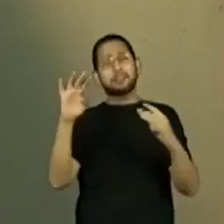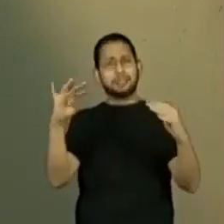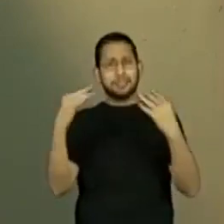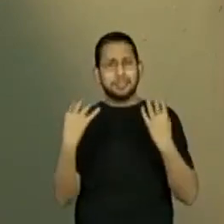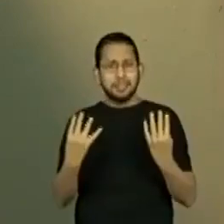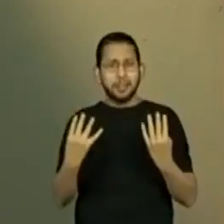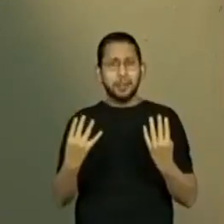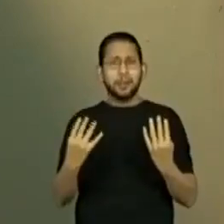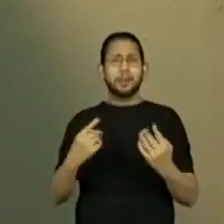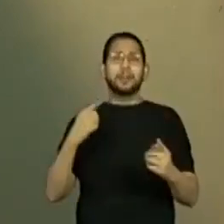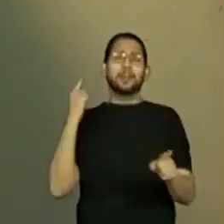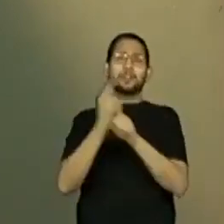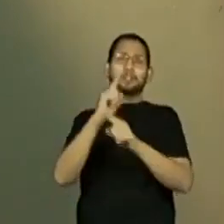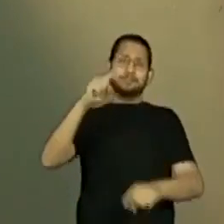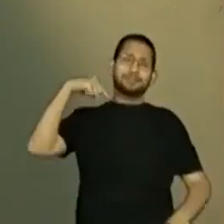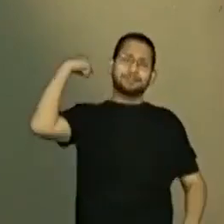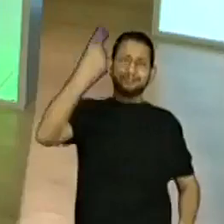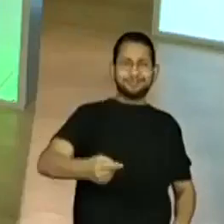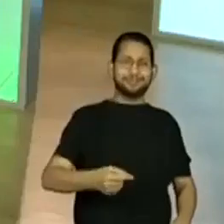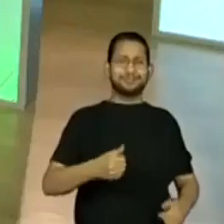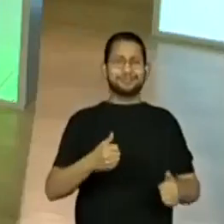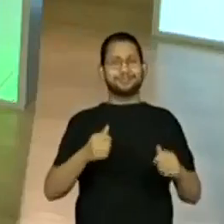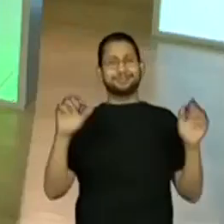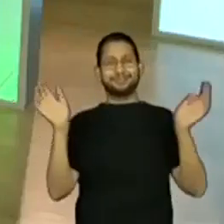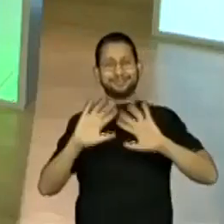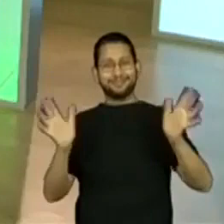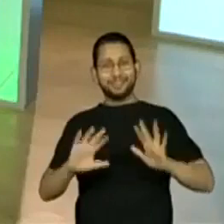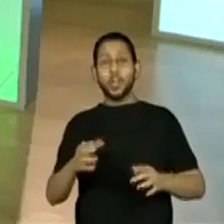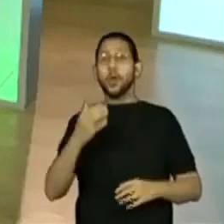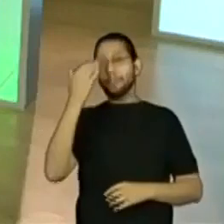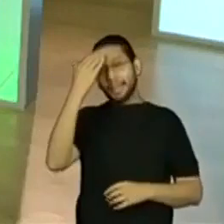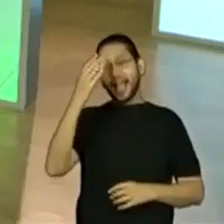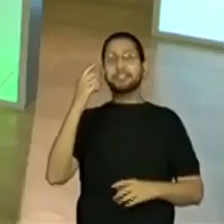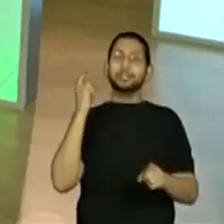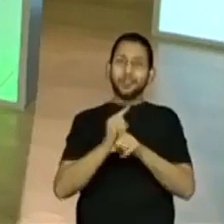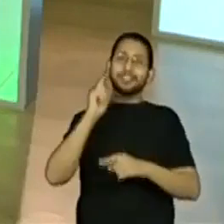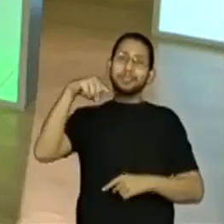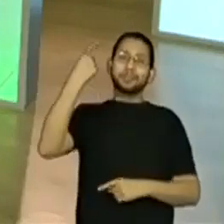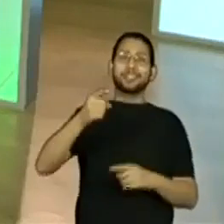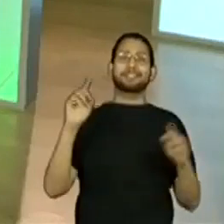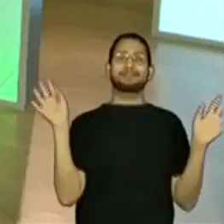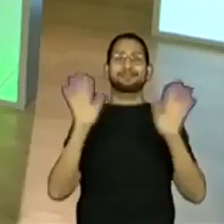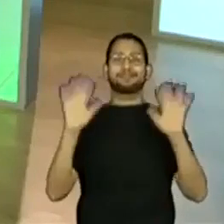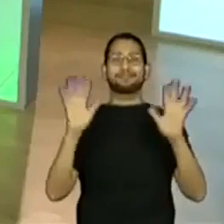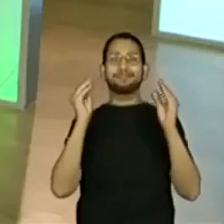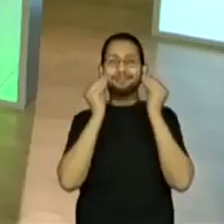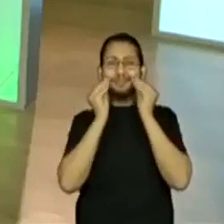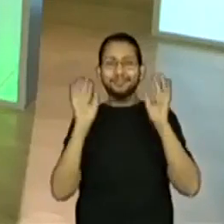e até a próxima. Muito obrigada e até a próxima. Tchau, tchau!